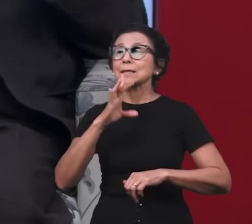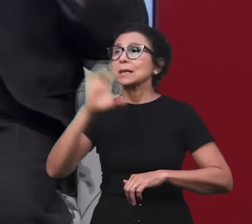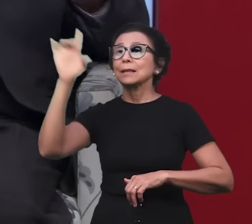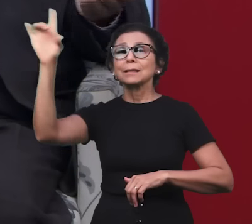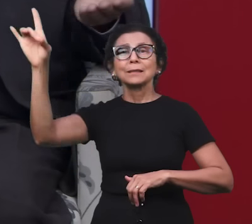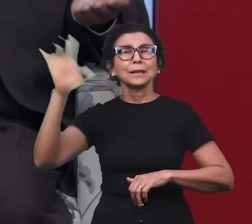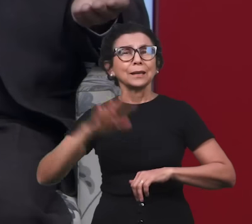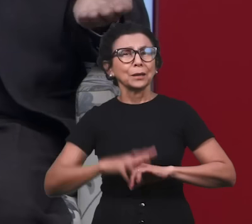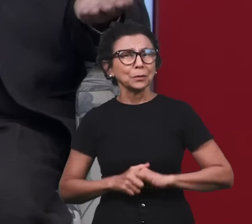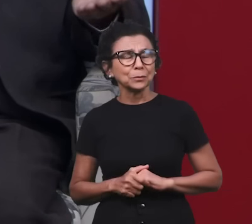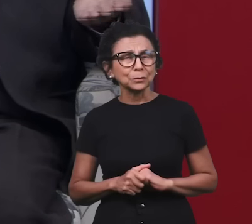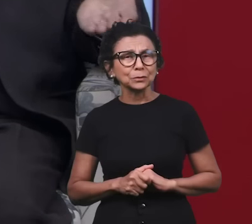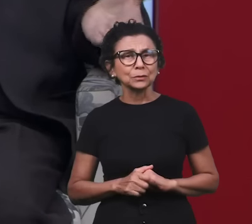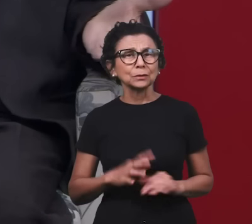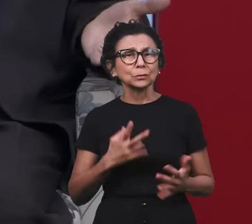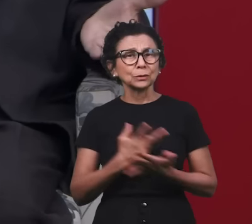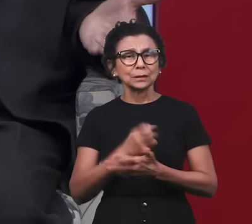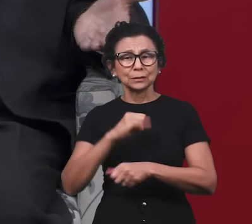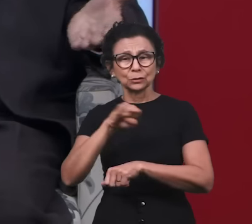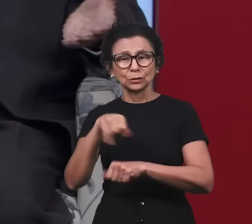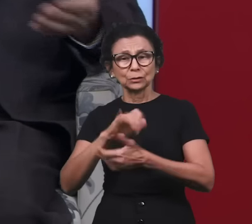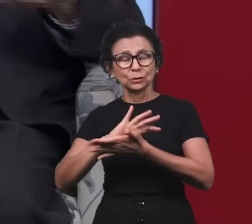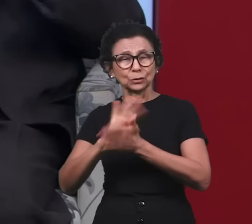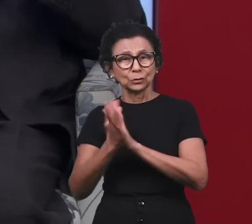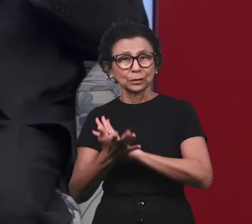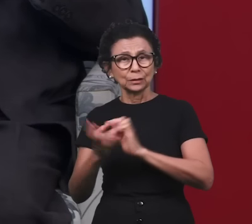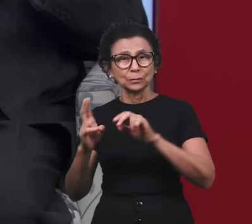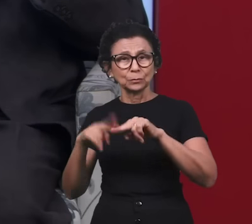momento, Jerusalém foi destruída por causa do pecado.